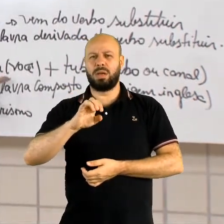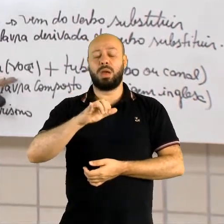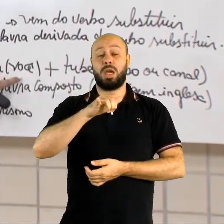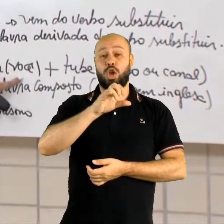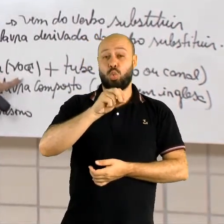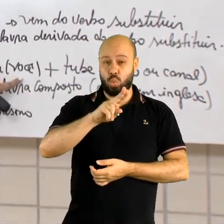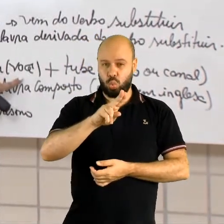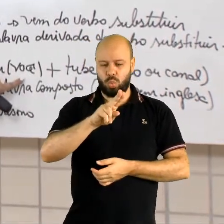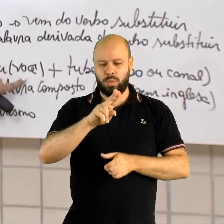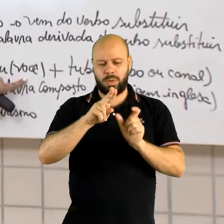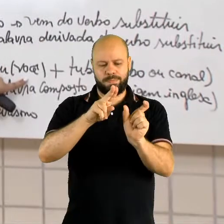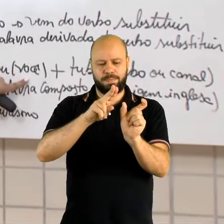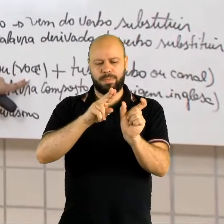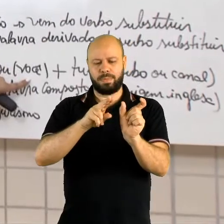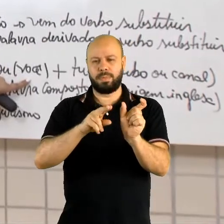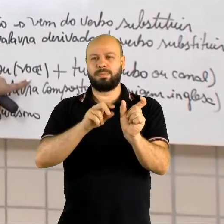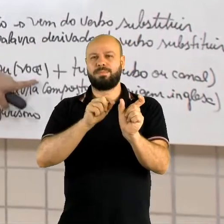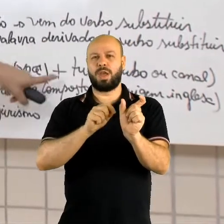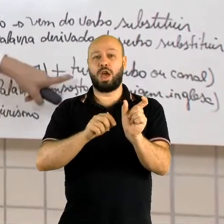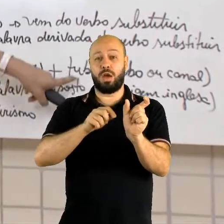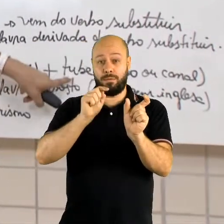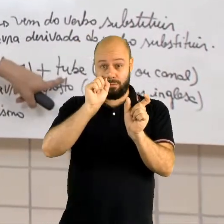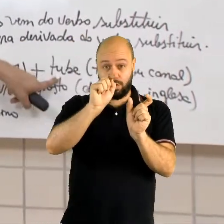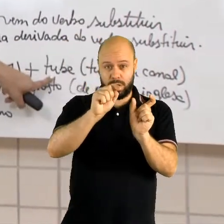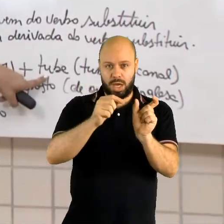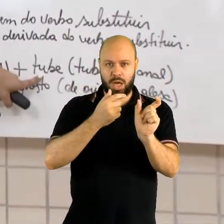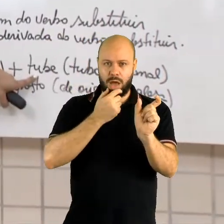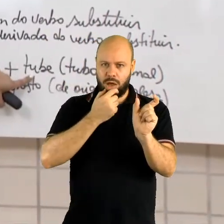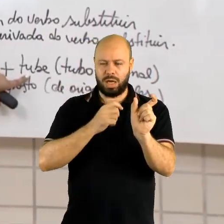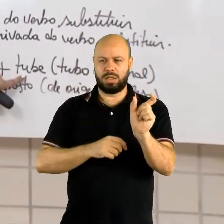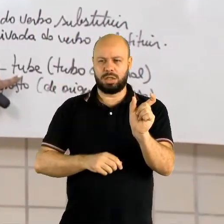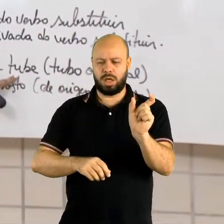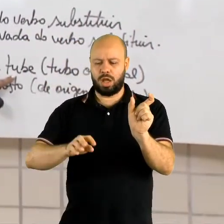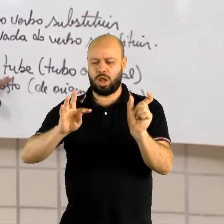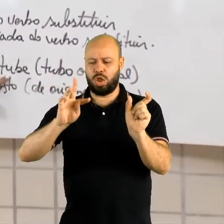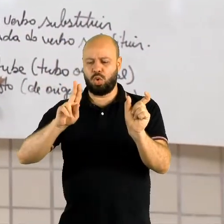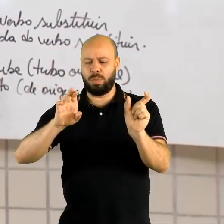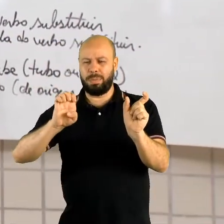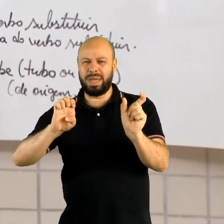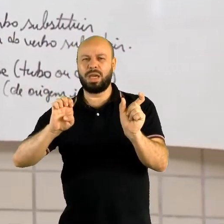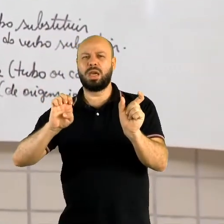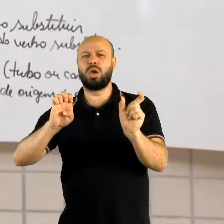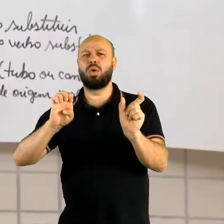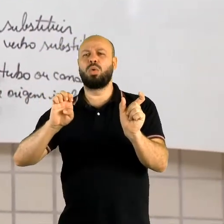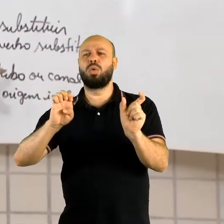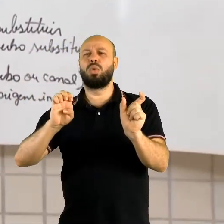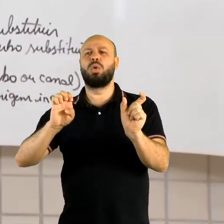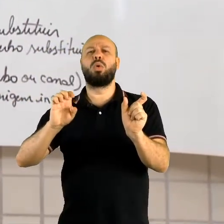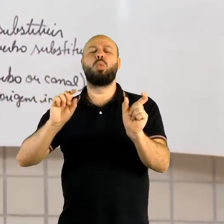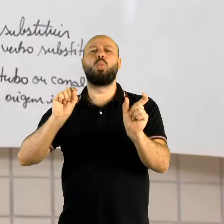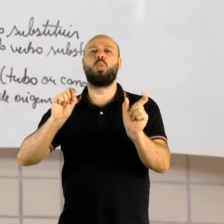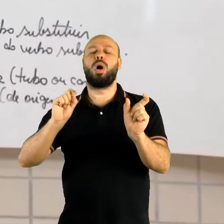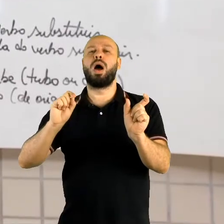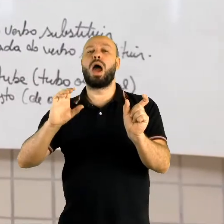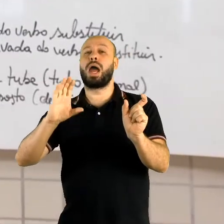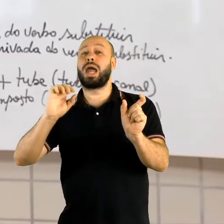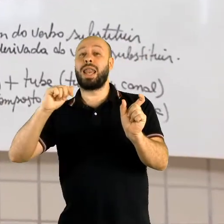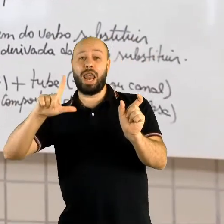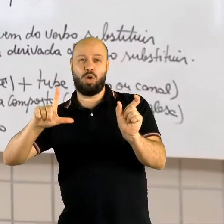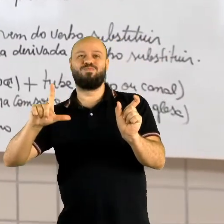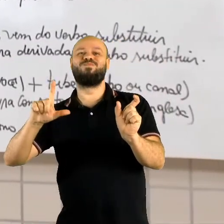You, você, do inglês, mais tube, que é a mesma coisa de quê? Tubo ou canal.